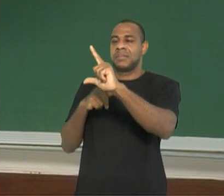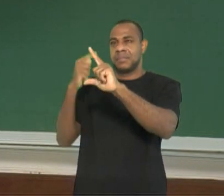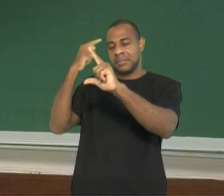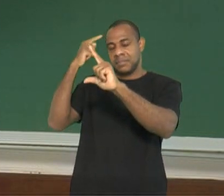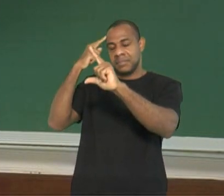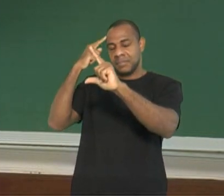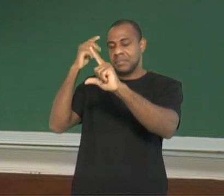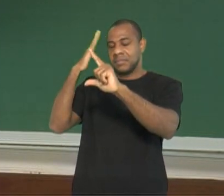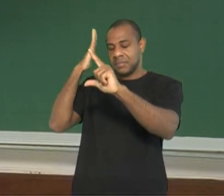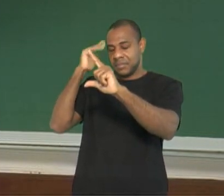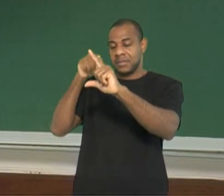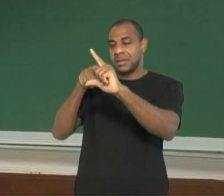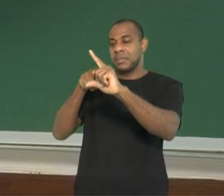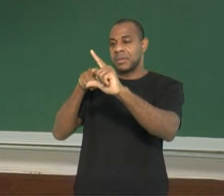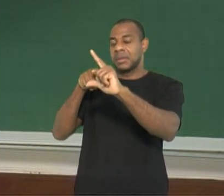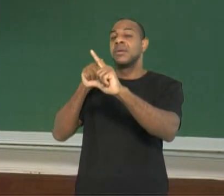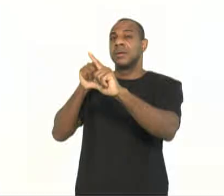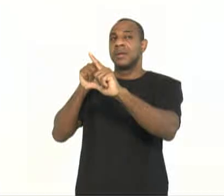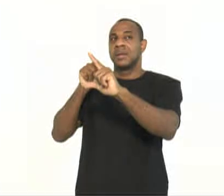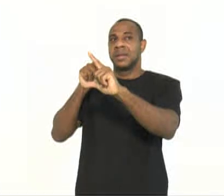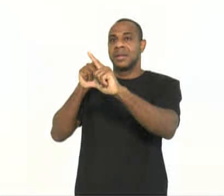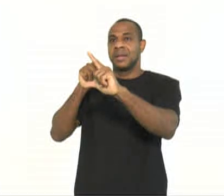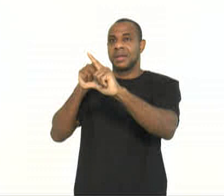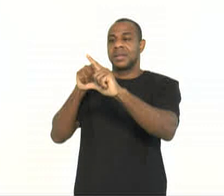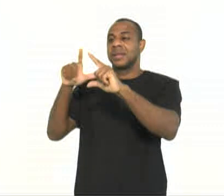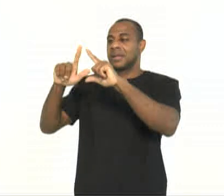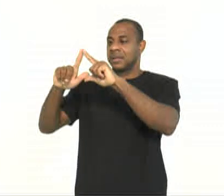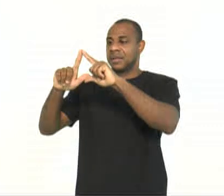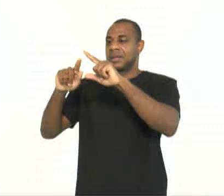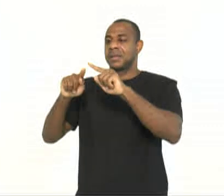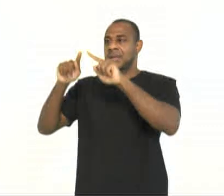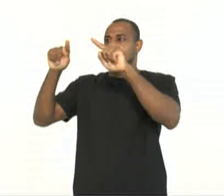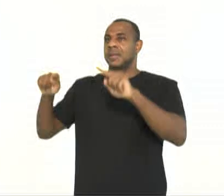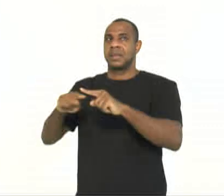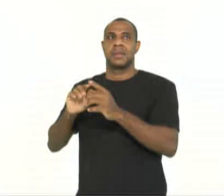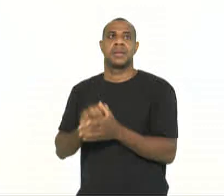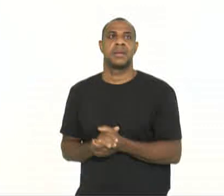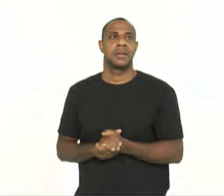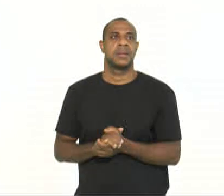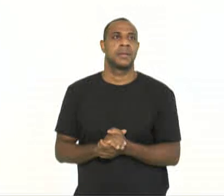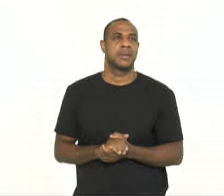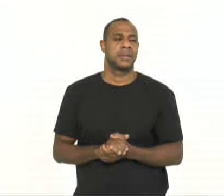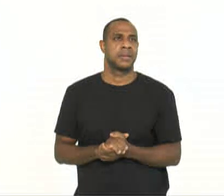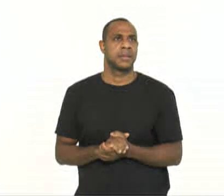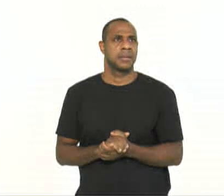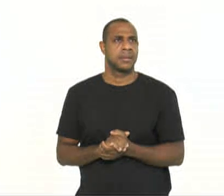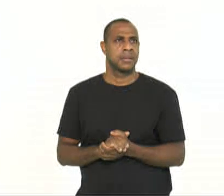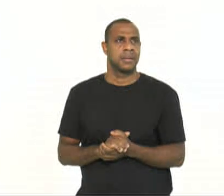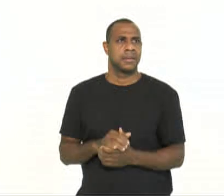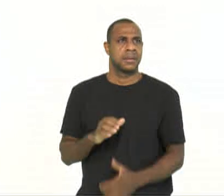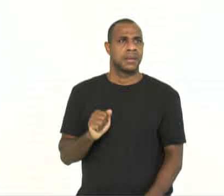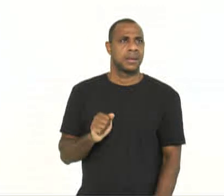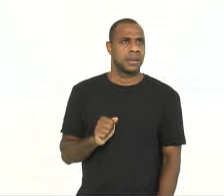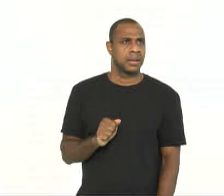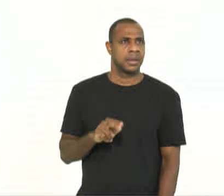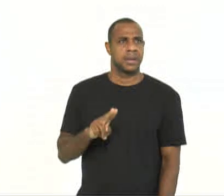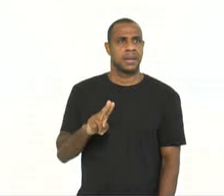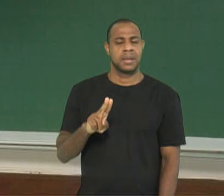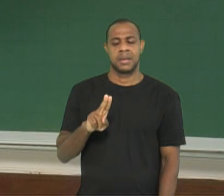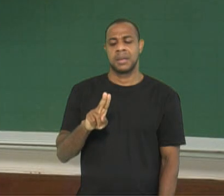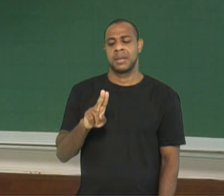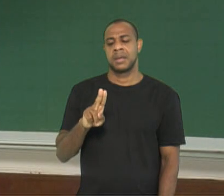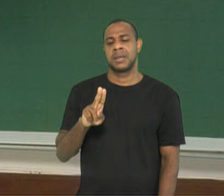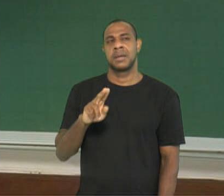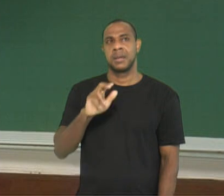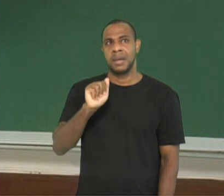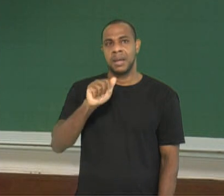somente 2 traços. É uma abstração. Aguada. O que é aguada? Aguada é todo tipo de técnica de pintura ou próprio desenho que eu